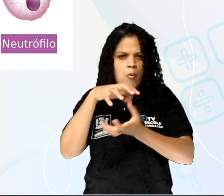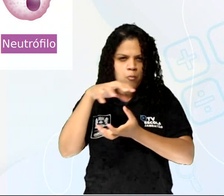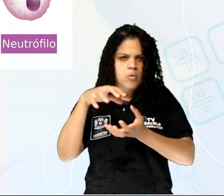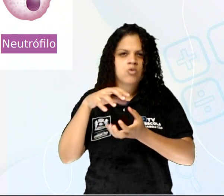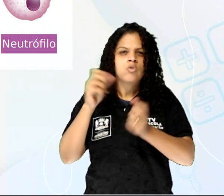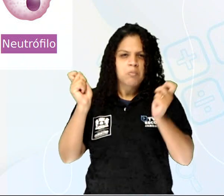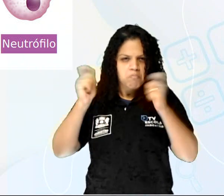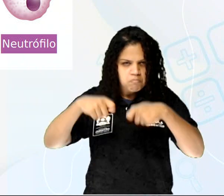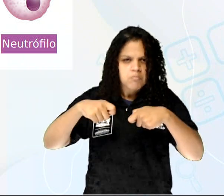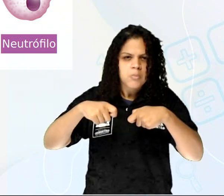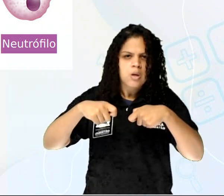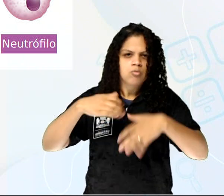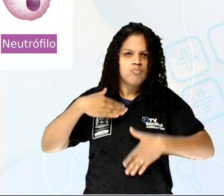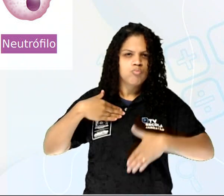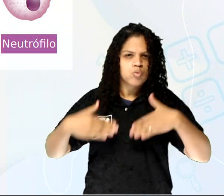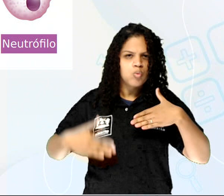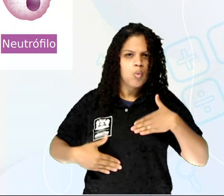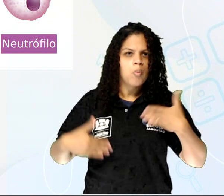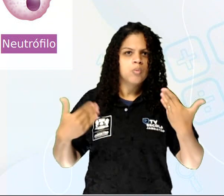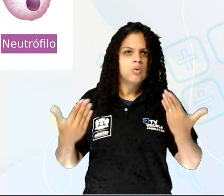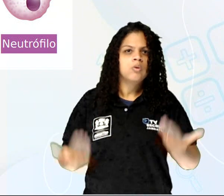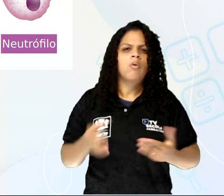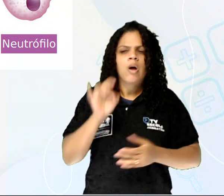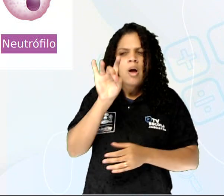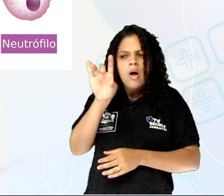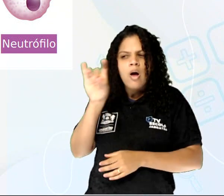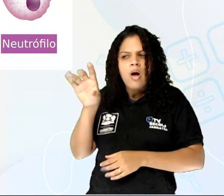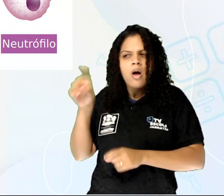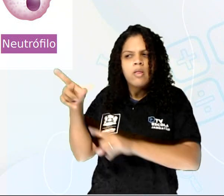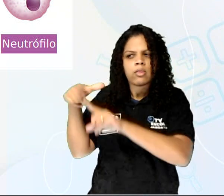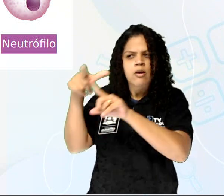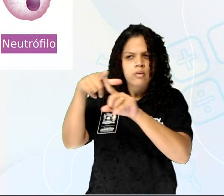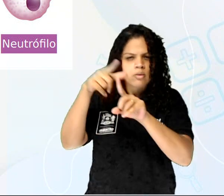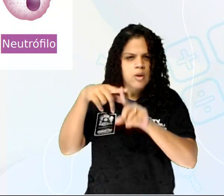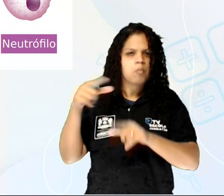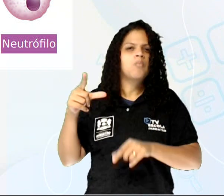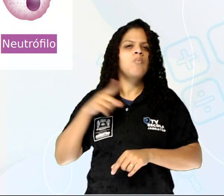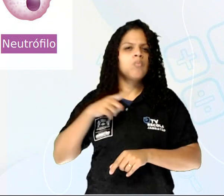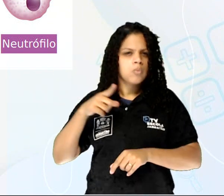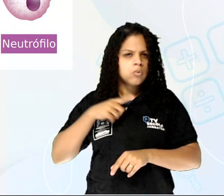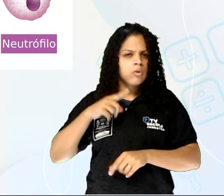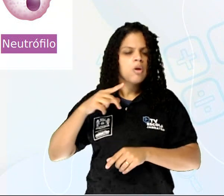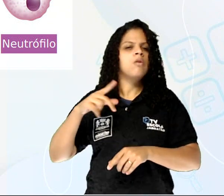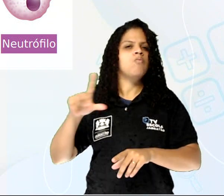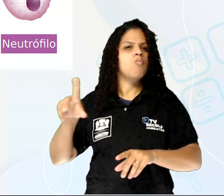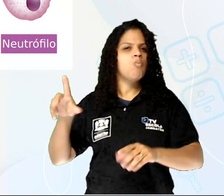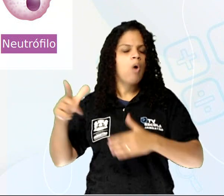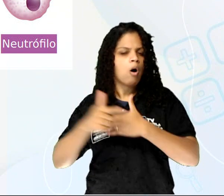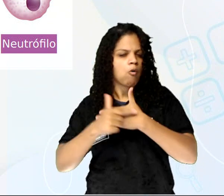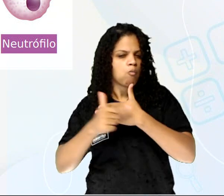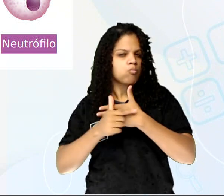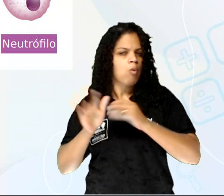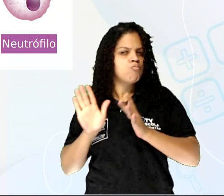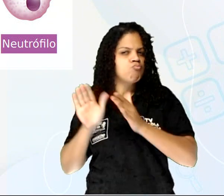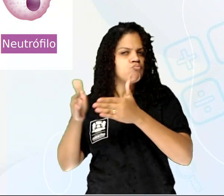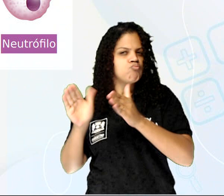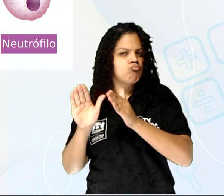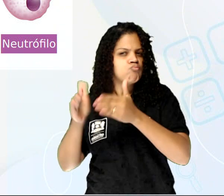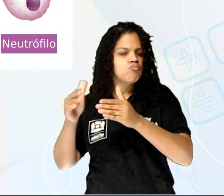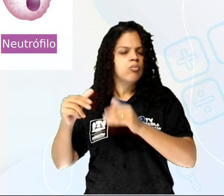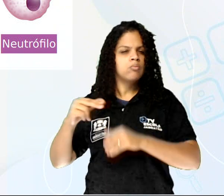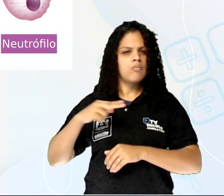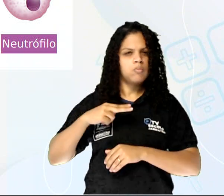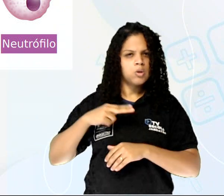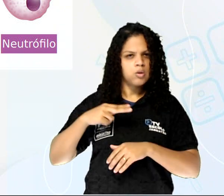organismo. Cada tipo de leucócito desse tem uma função específica no nosso